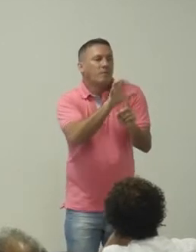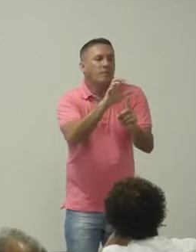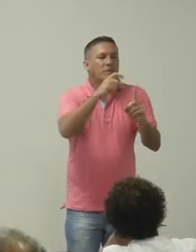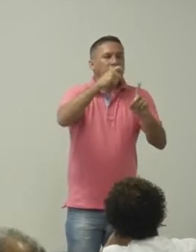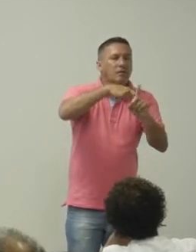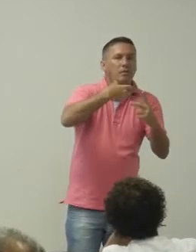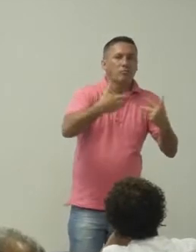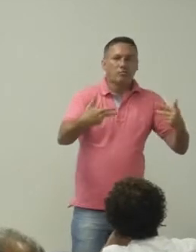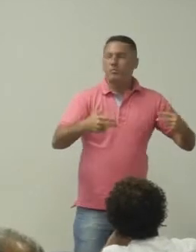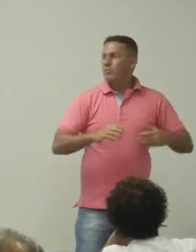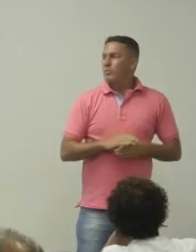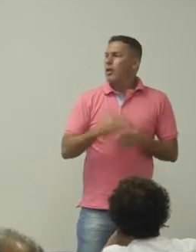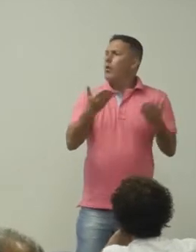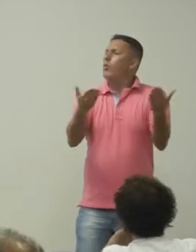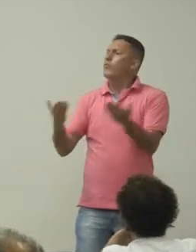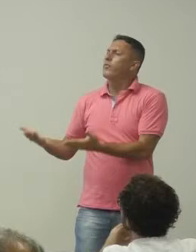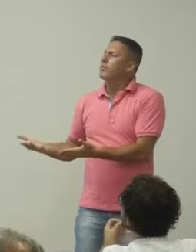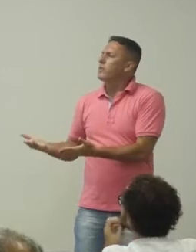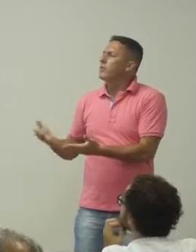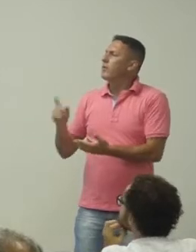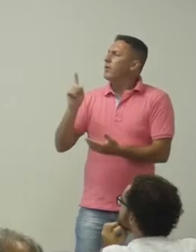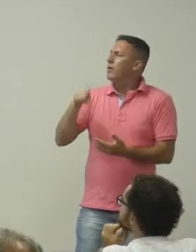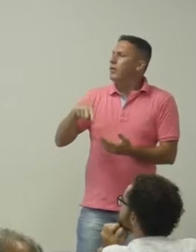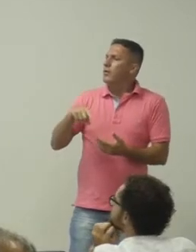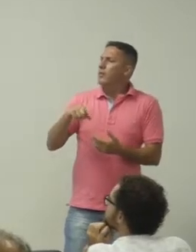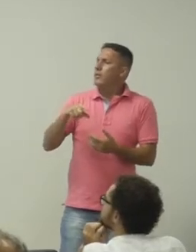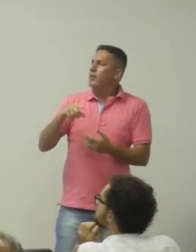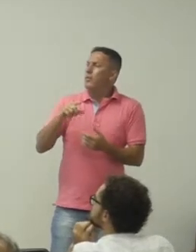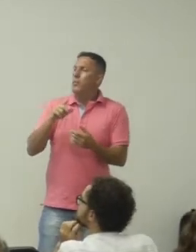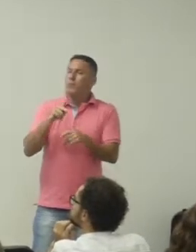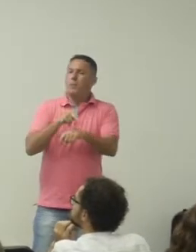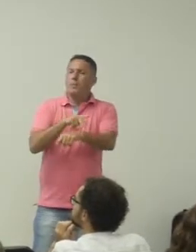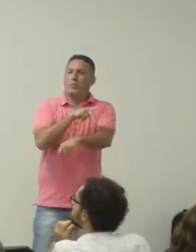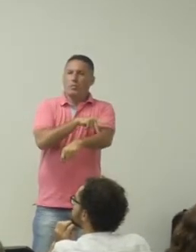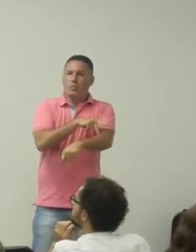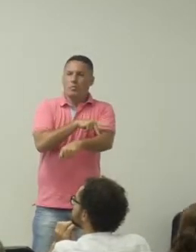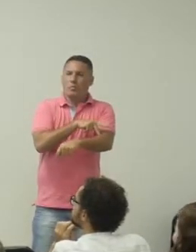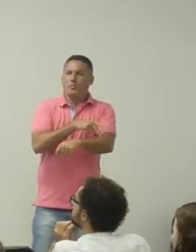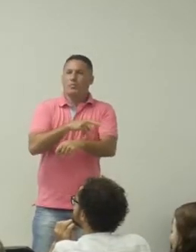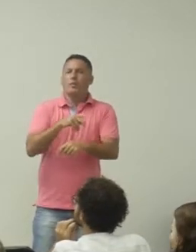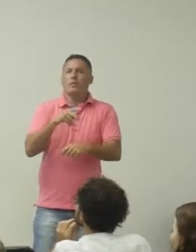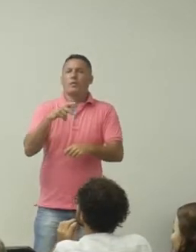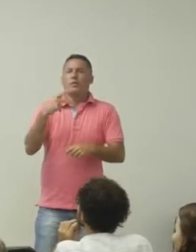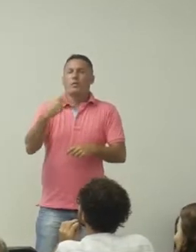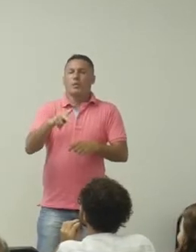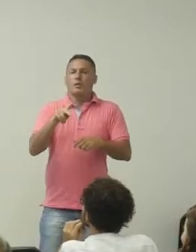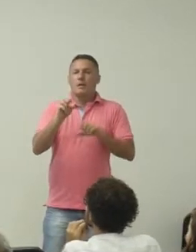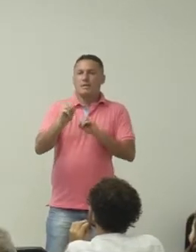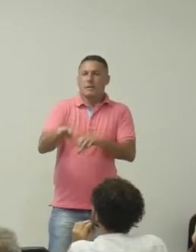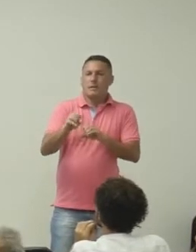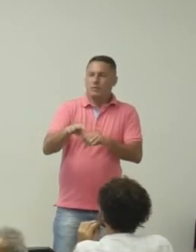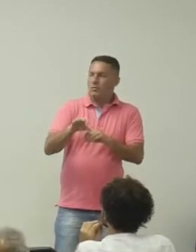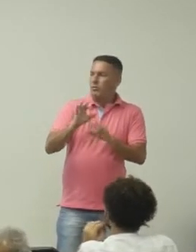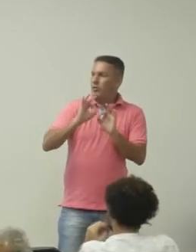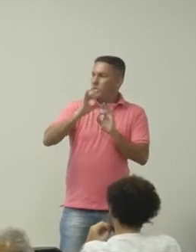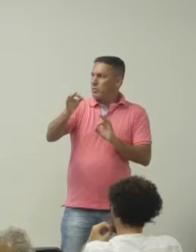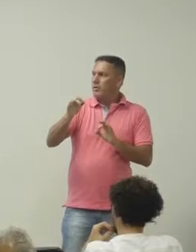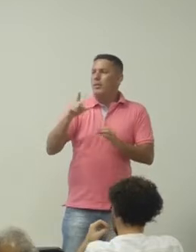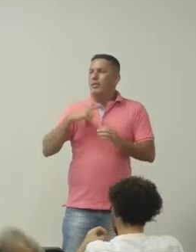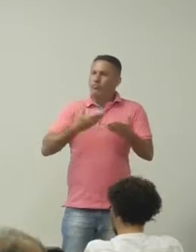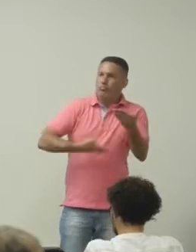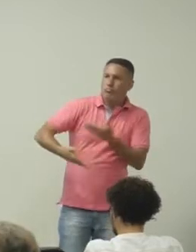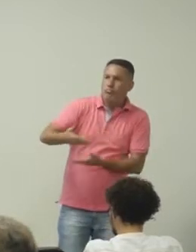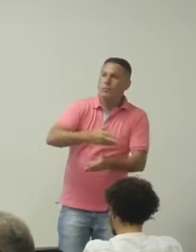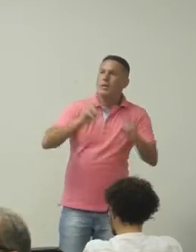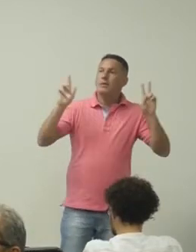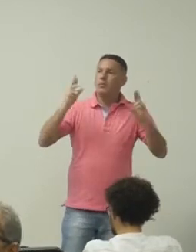Inês Pina, pedagoga da equipe multidisciplinar da Pró-Reitoria de Ensino. Ela vai apresentar as participantes, né, vai atuar como mediadora, vai